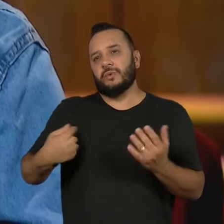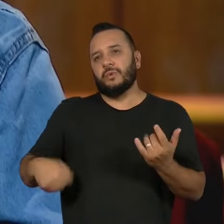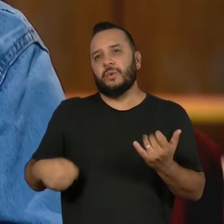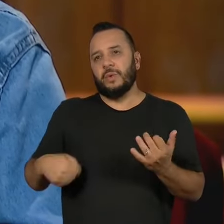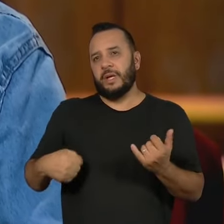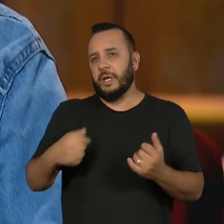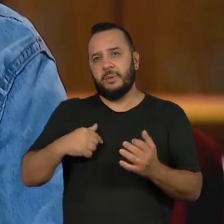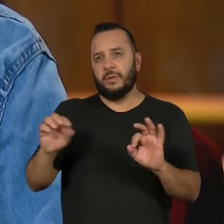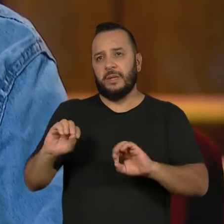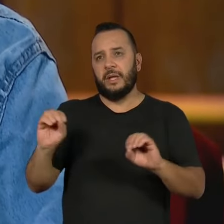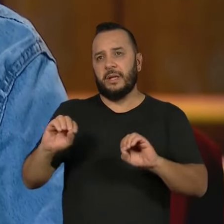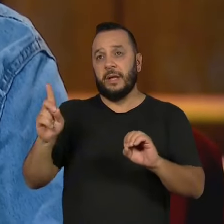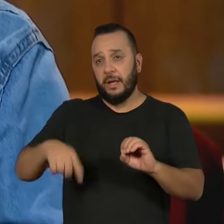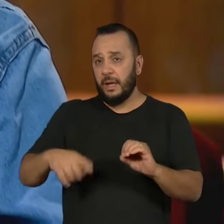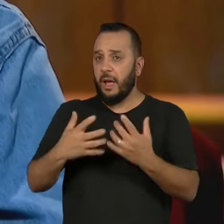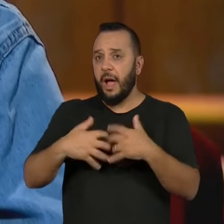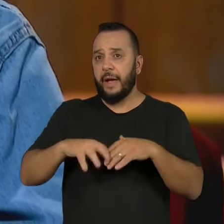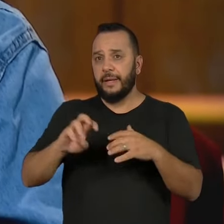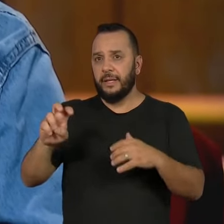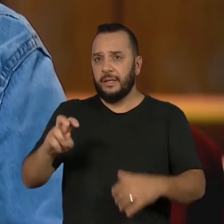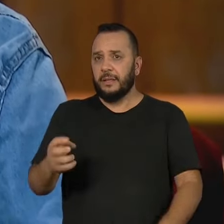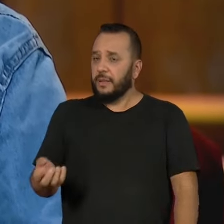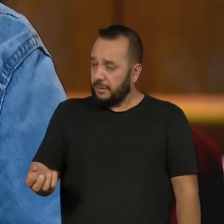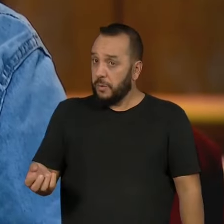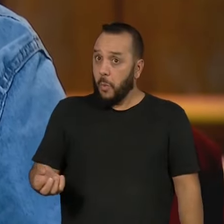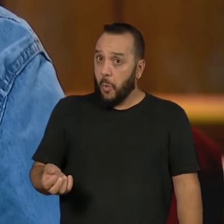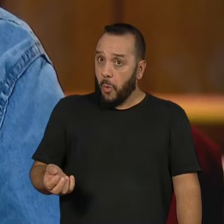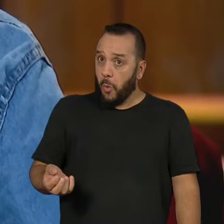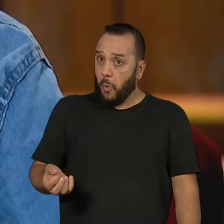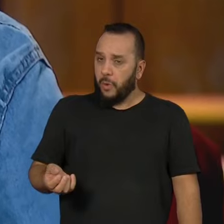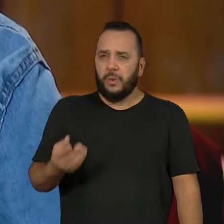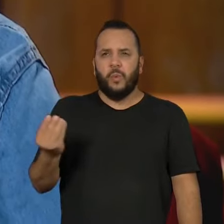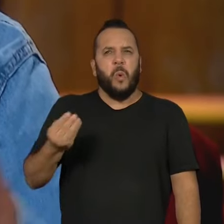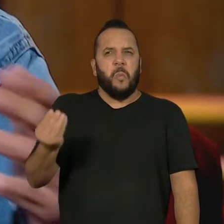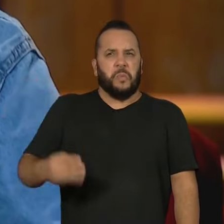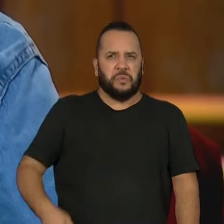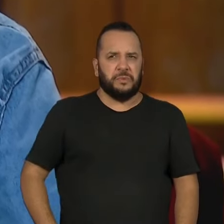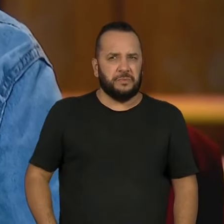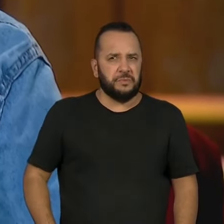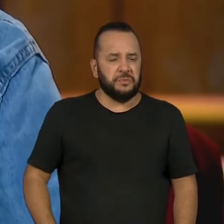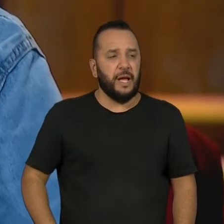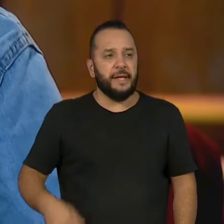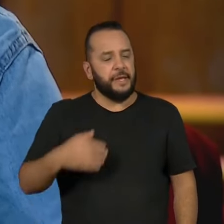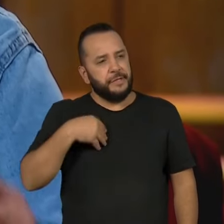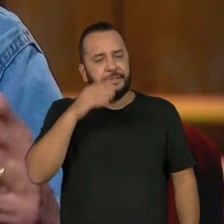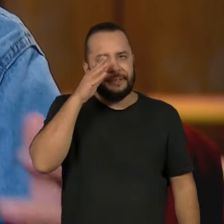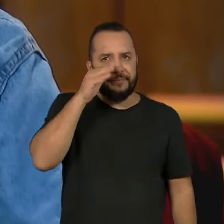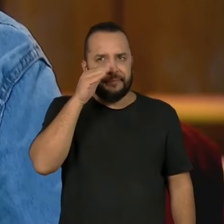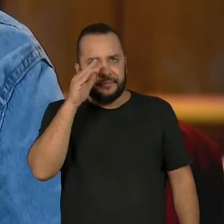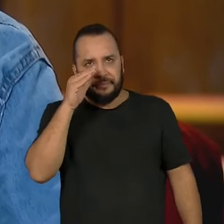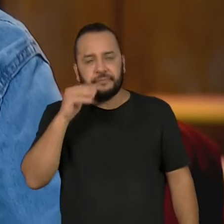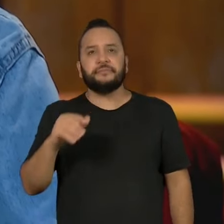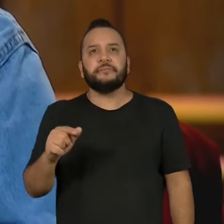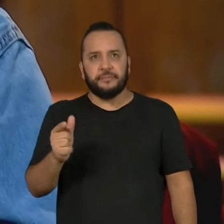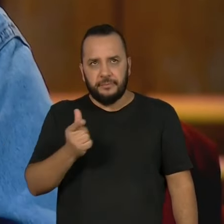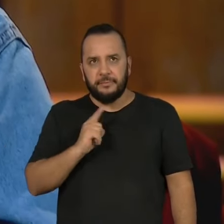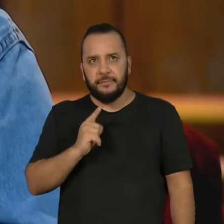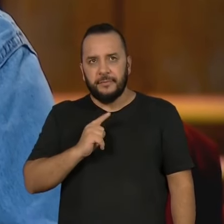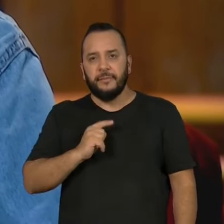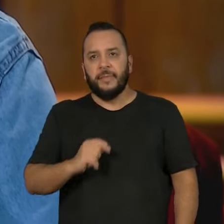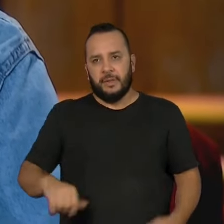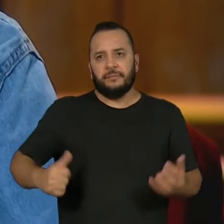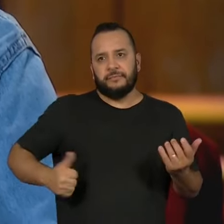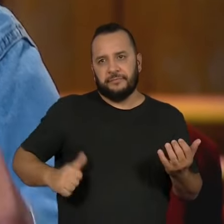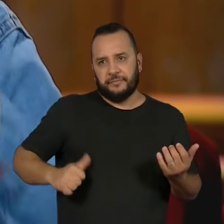inteligência artificial Olha aí eu falei como assim Aí eu fui me inteirando da coisa o baixo é inteligência o piano